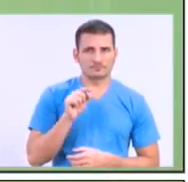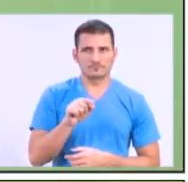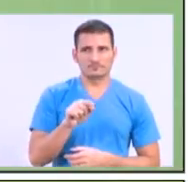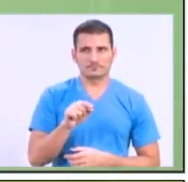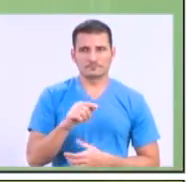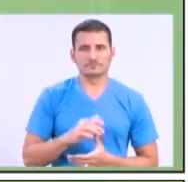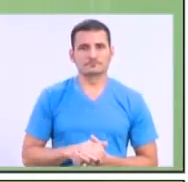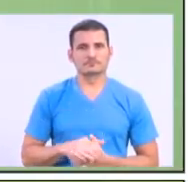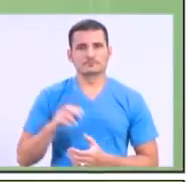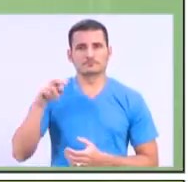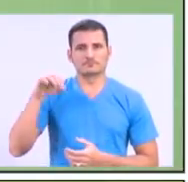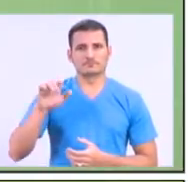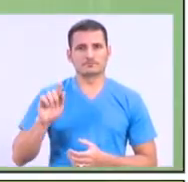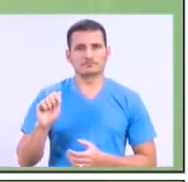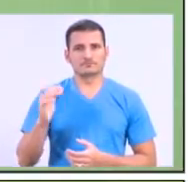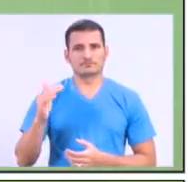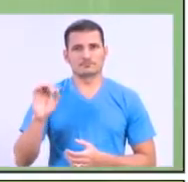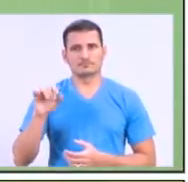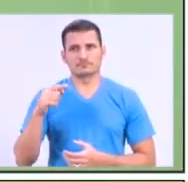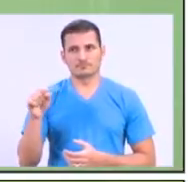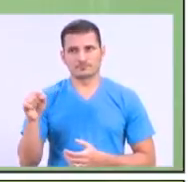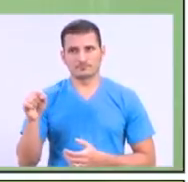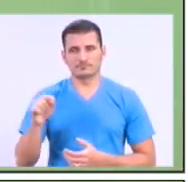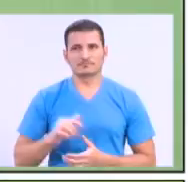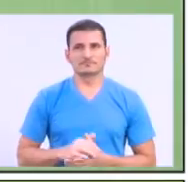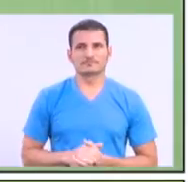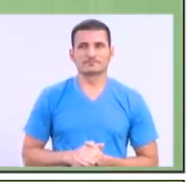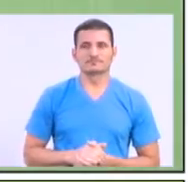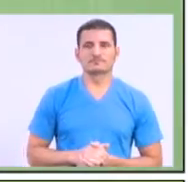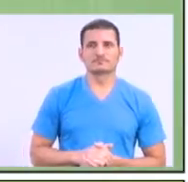Negação do nosso código, nós trabalhamos com